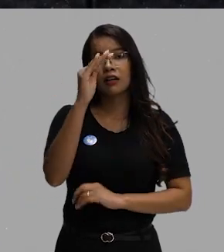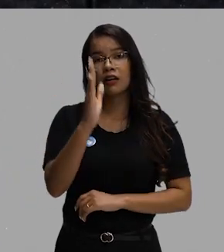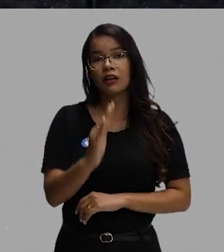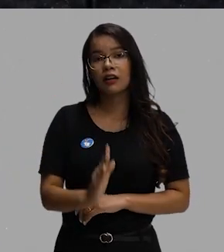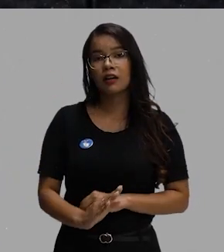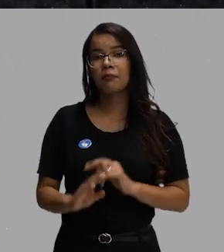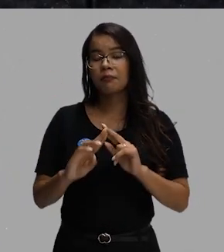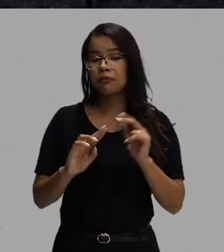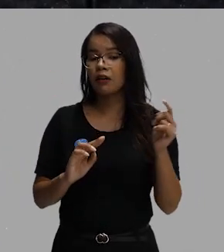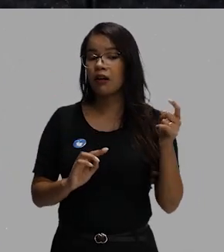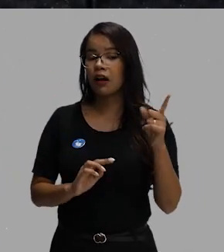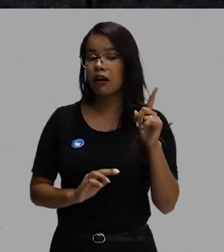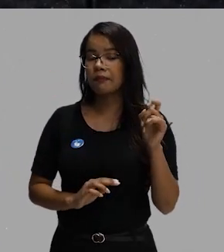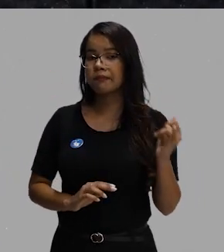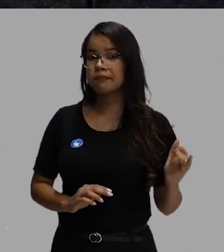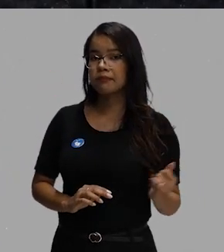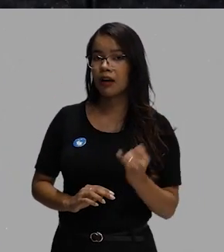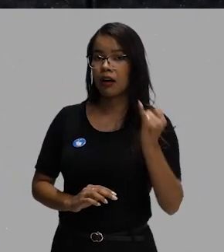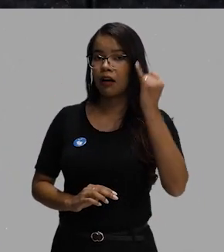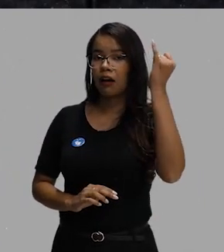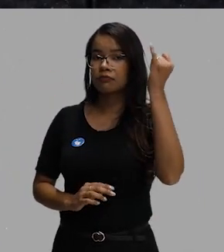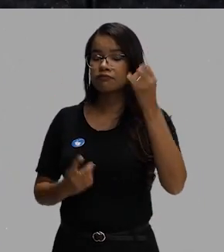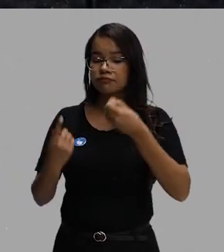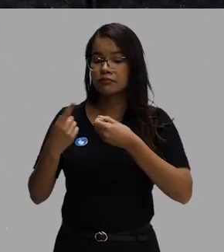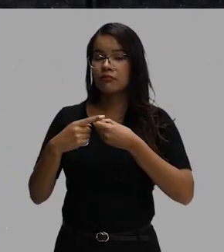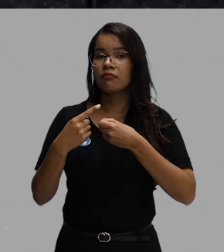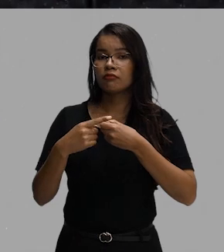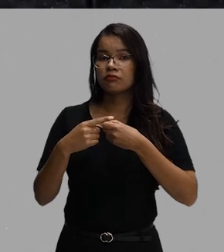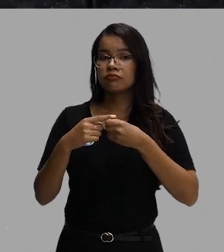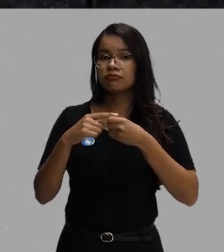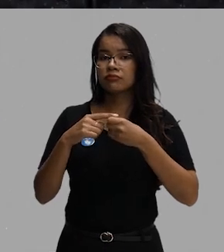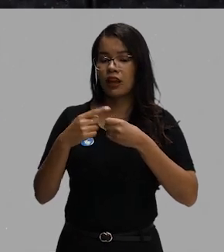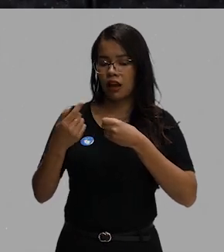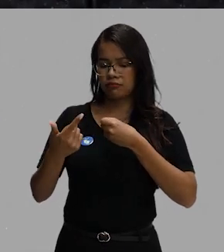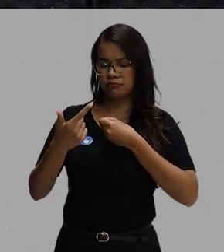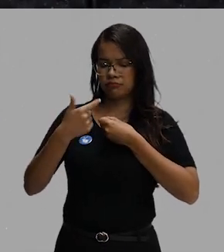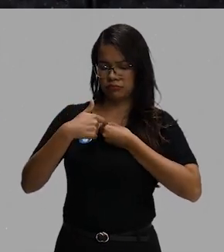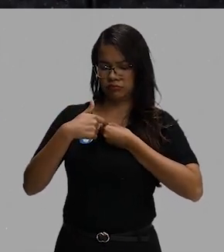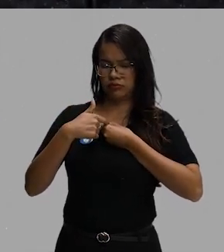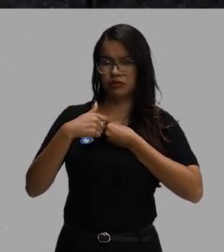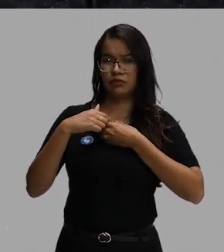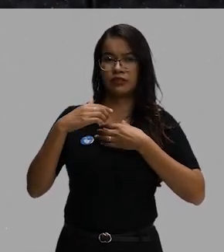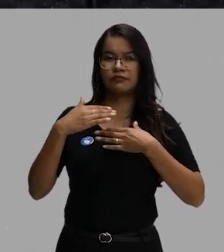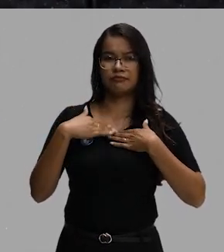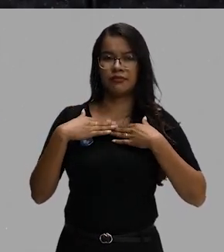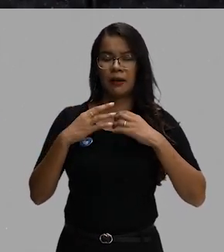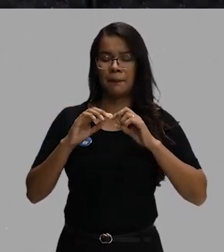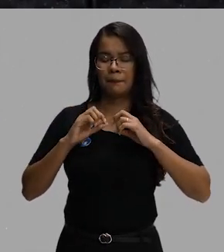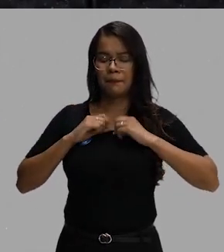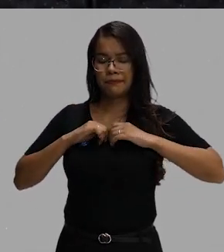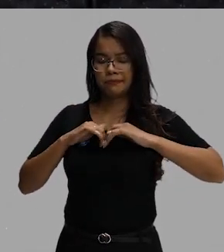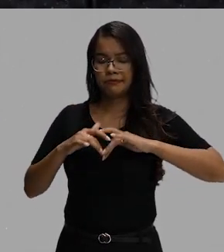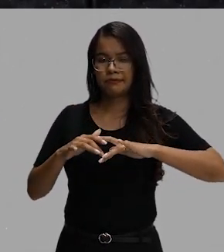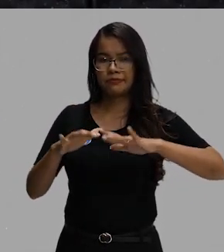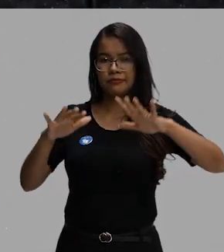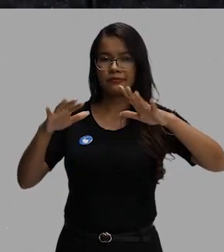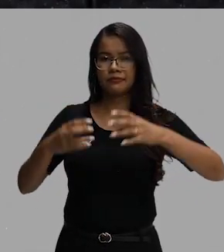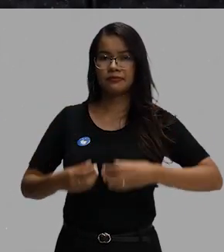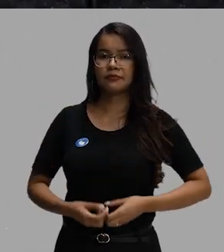a interiorização, no caso é exteriorizar, né, aquilo que se sente. Subjetivismo, que